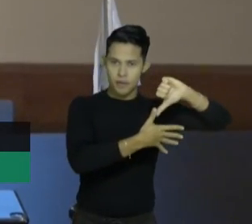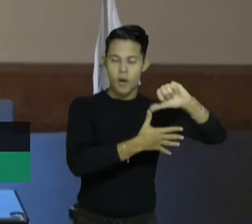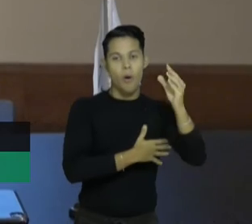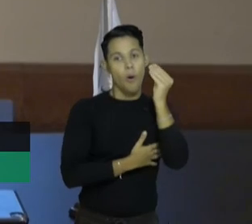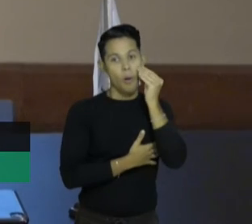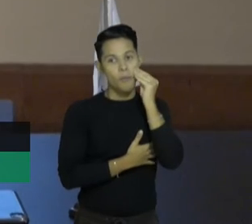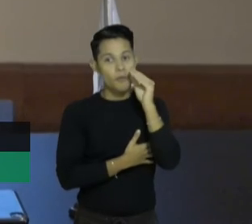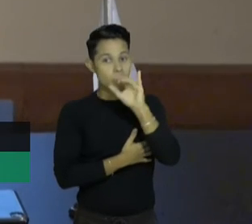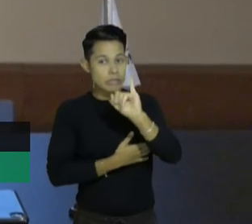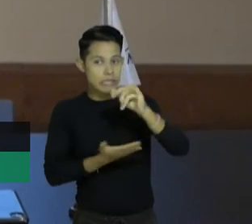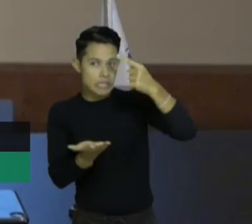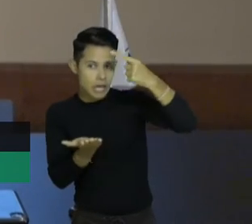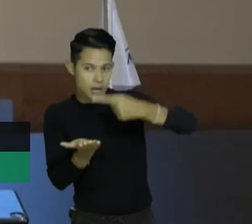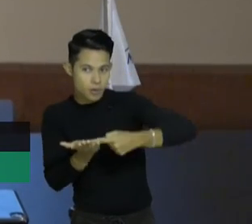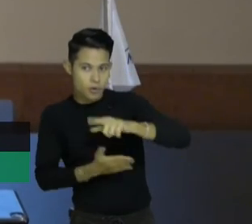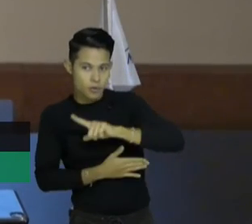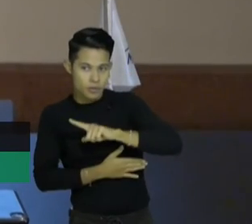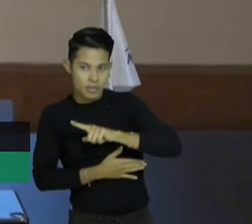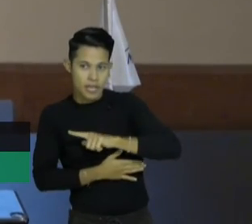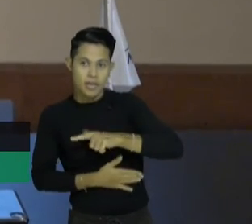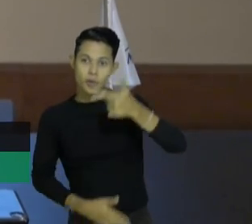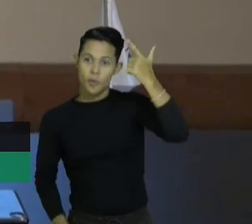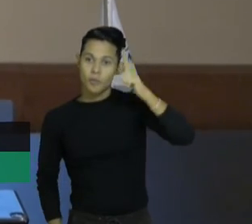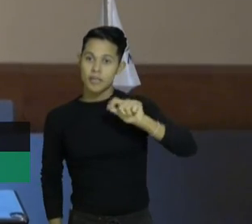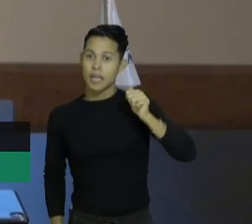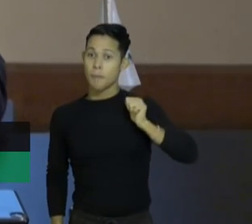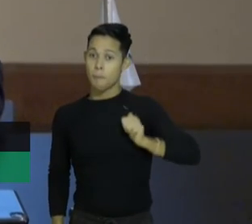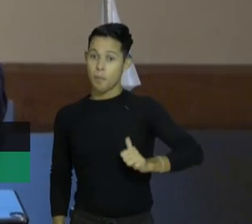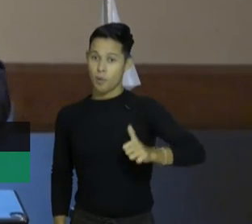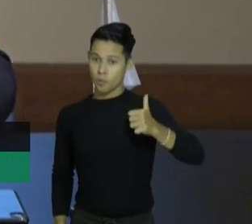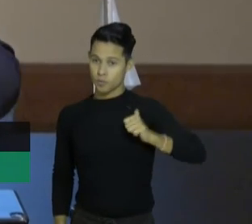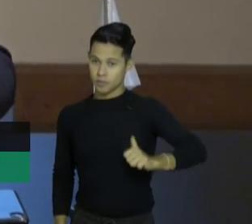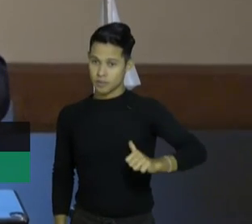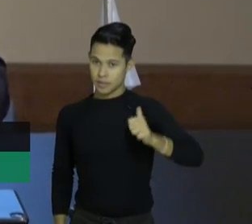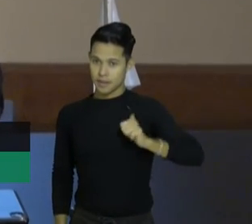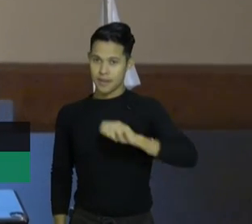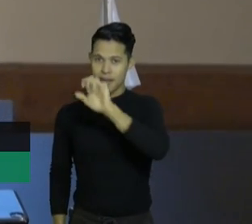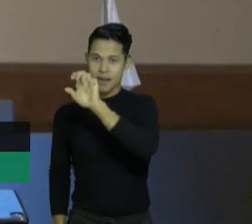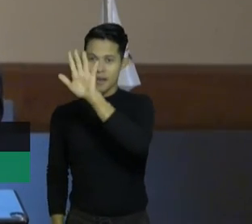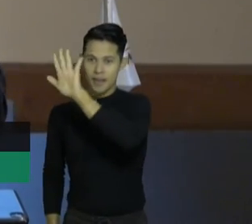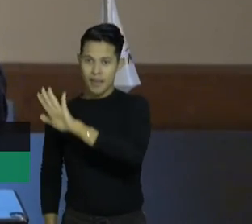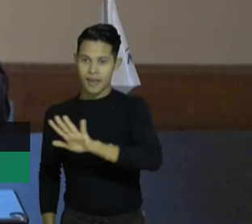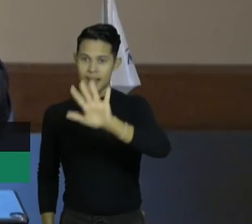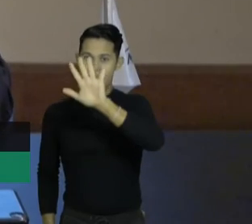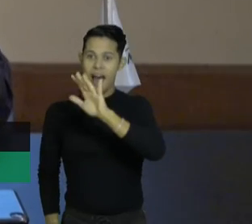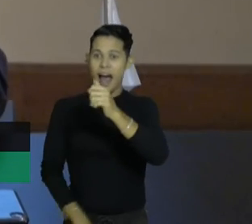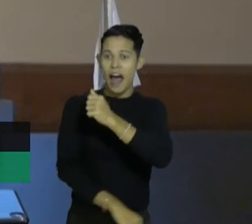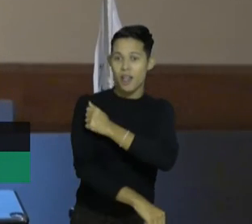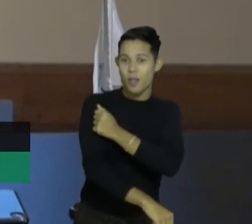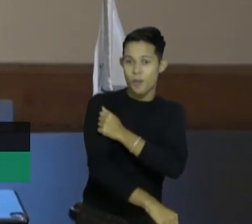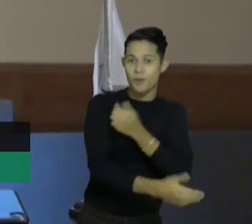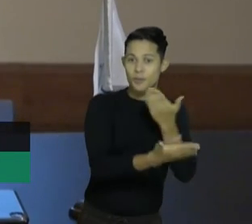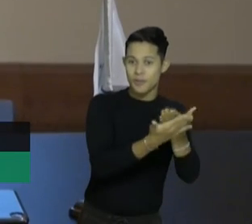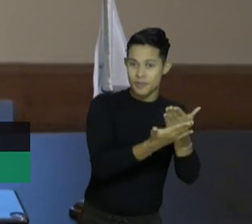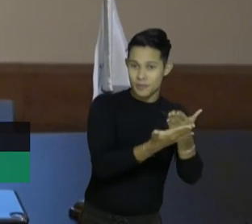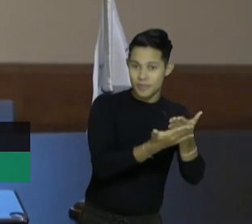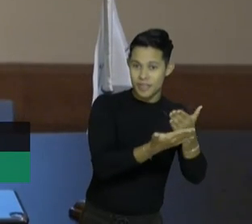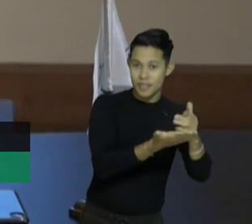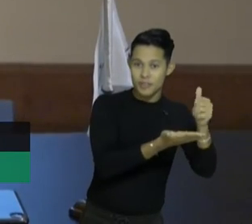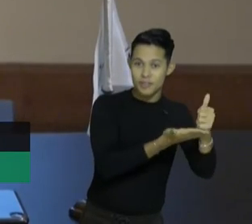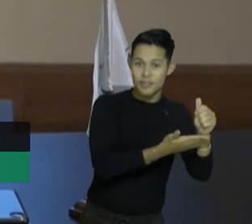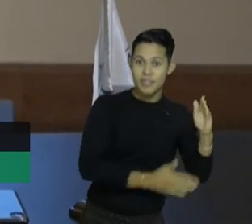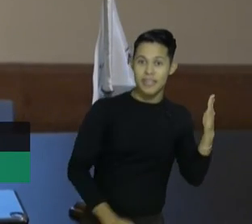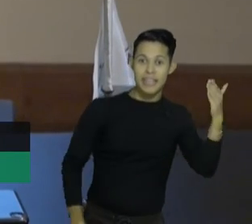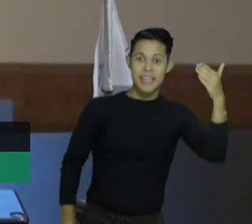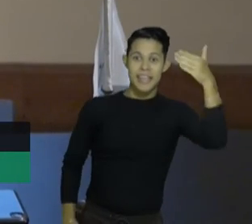inclusive de ter bolsas né da União Europeia para que estudantes brasileiros possam ir fazer mestrado